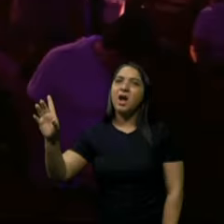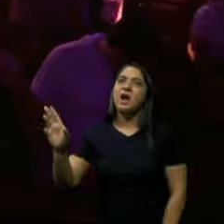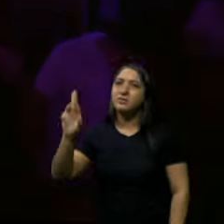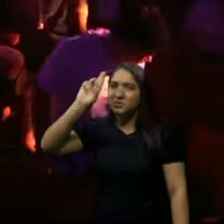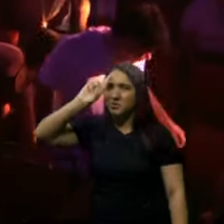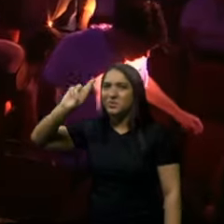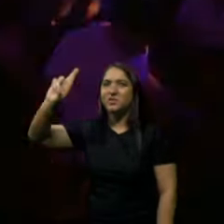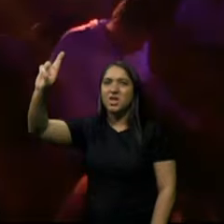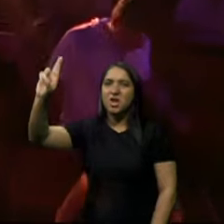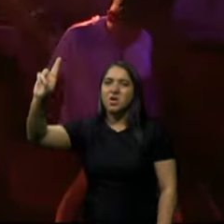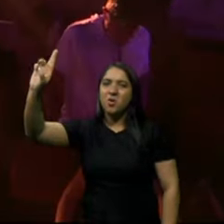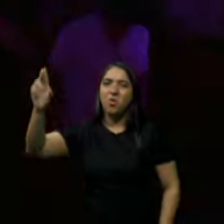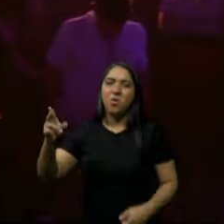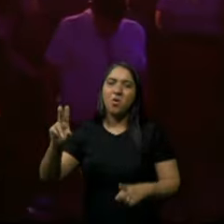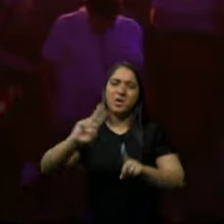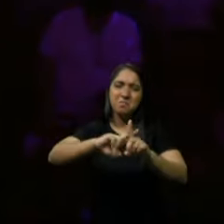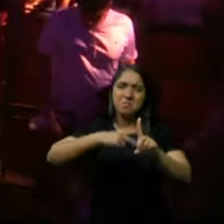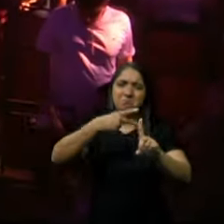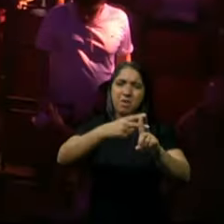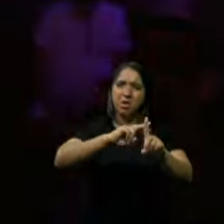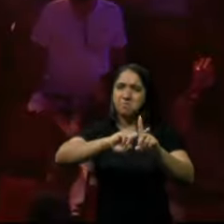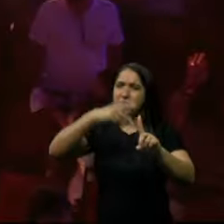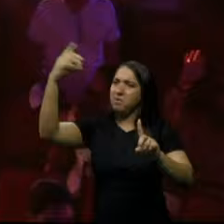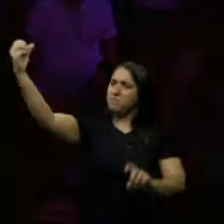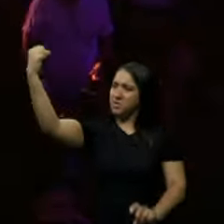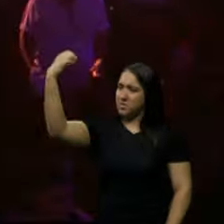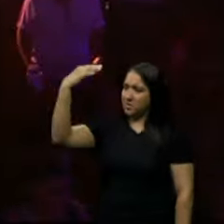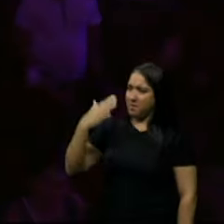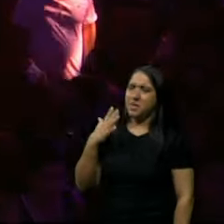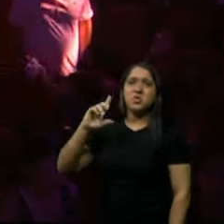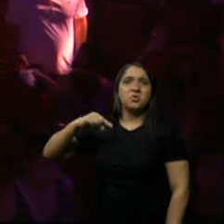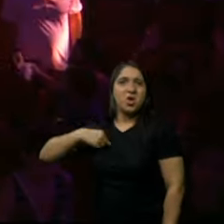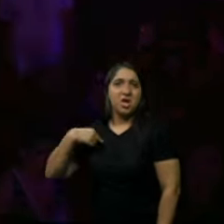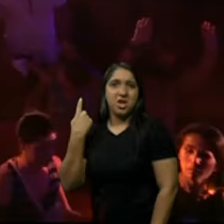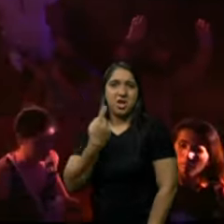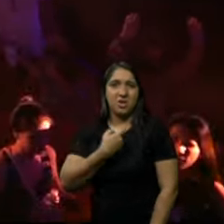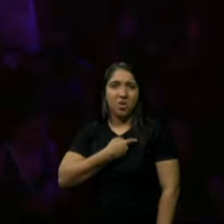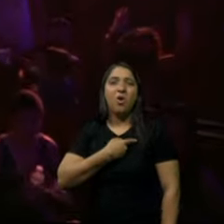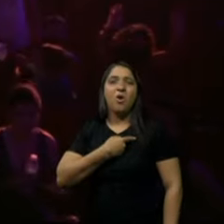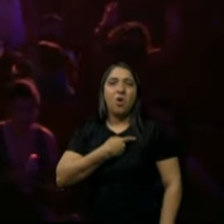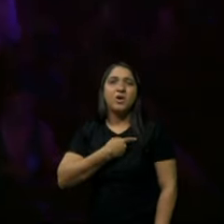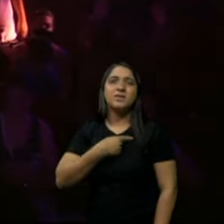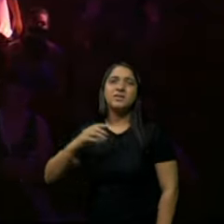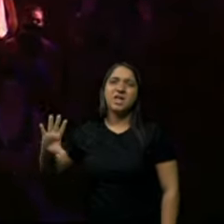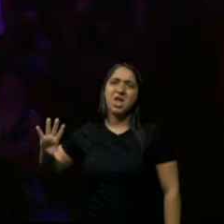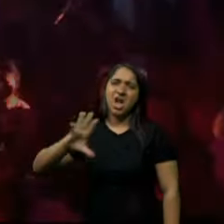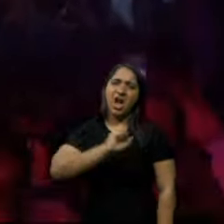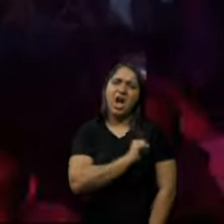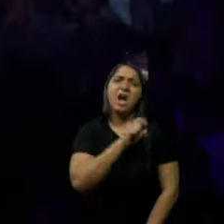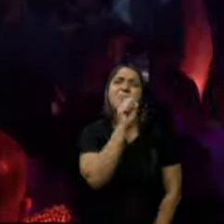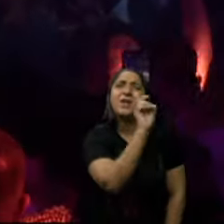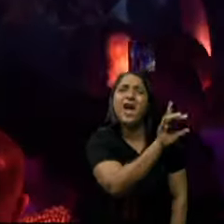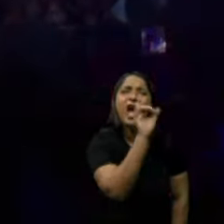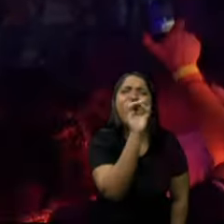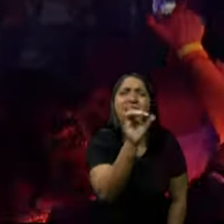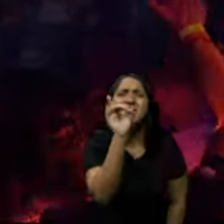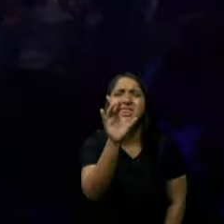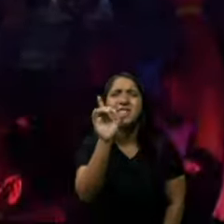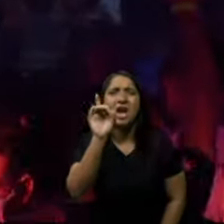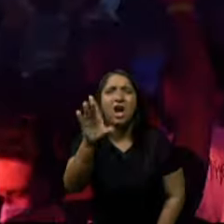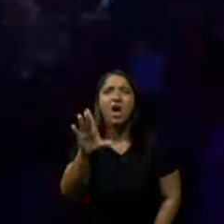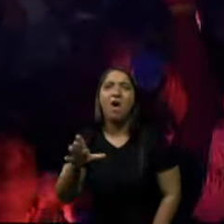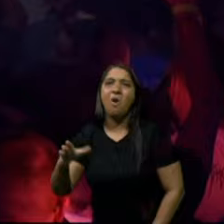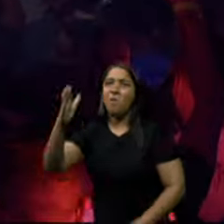derramado sobre nós e multiplique teu ministério amo vocês É uma honra uma honra para mim poder